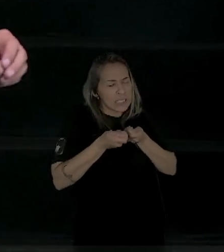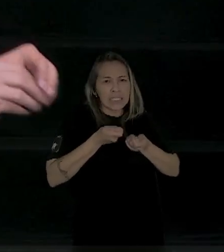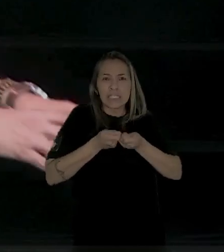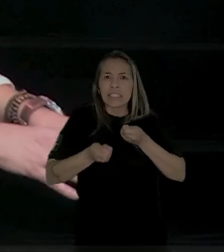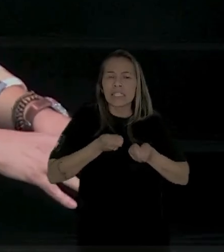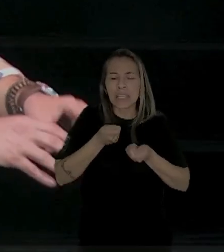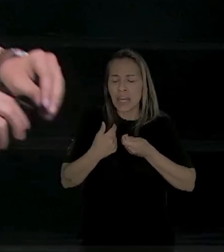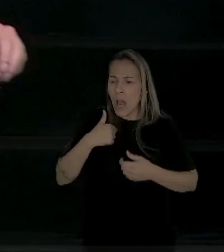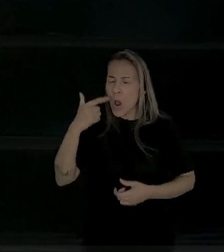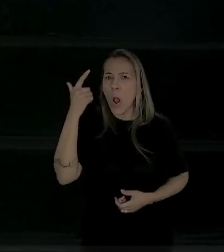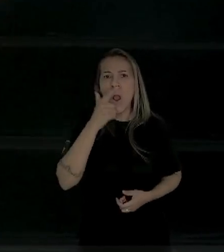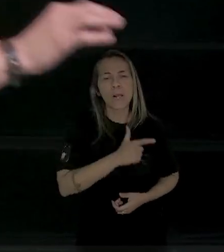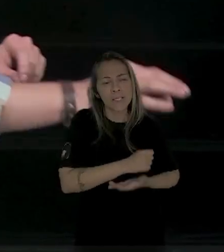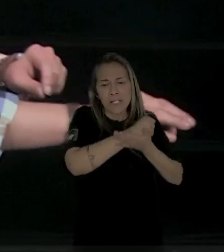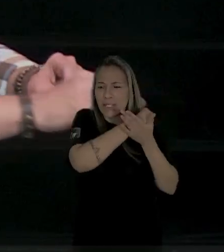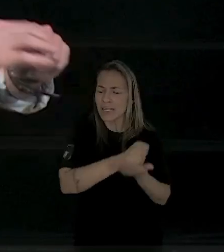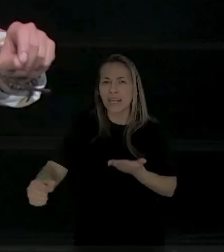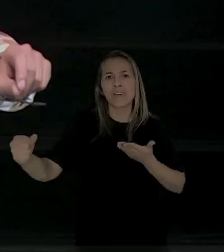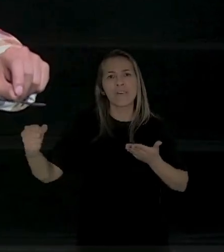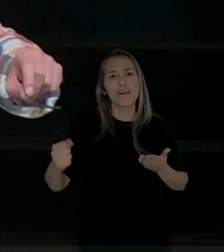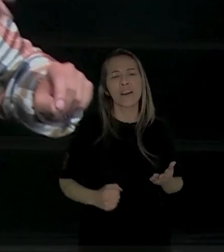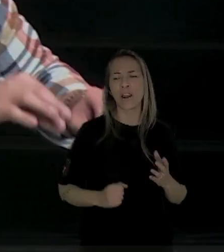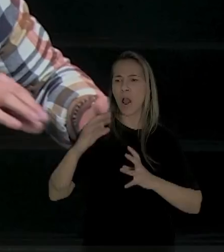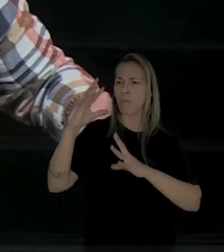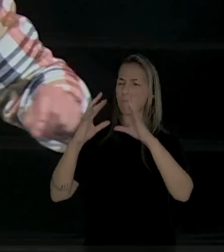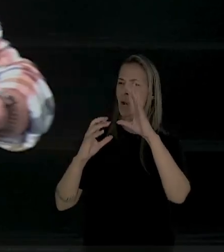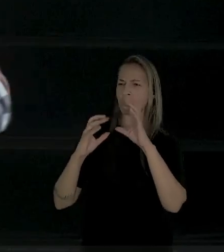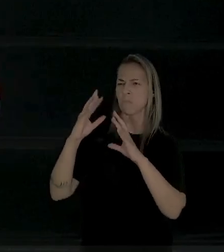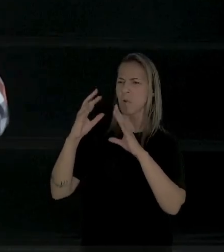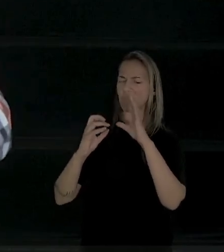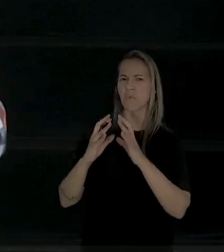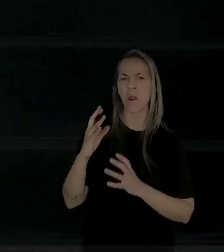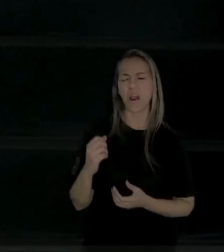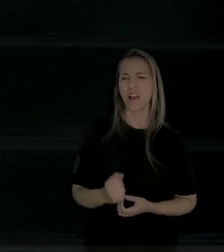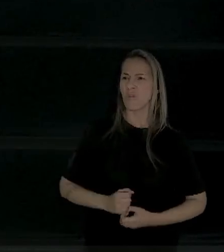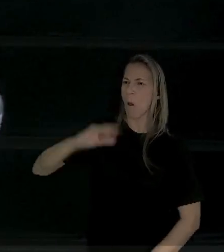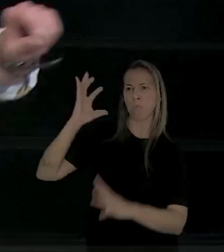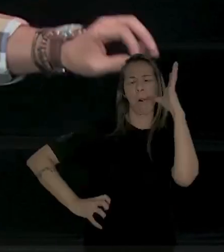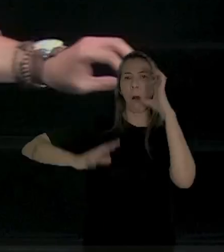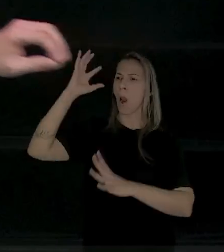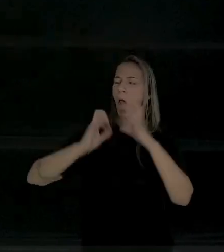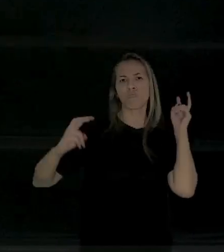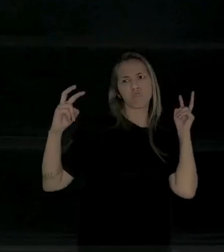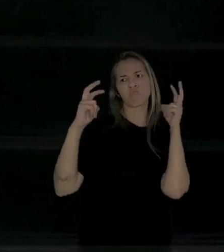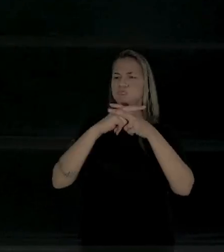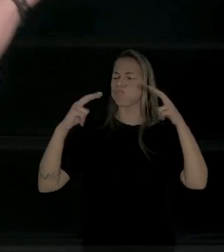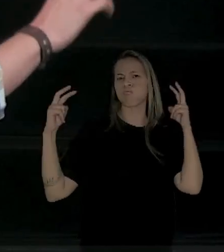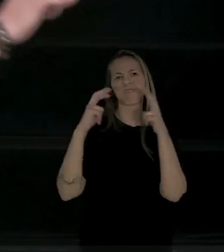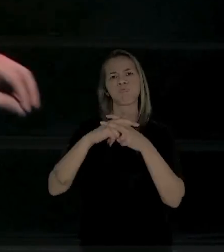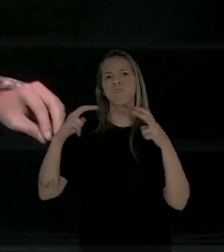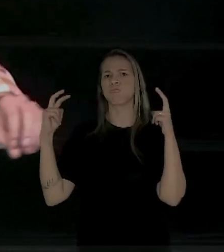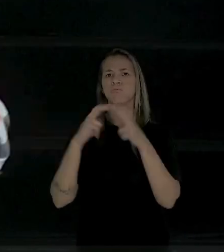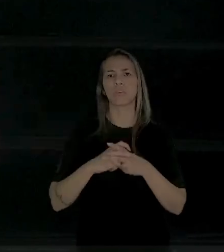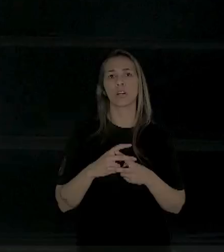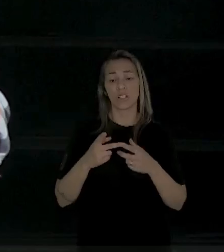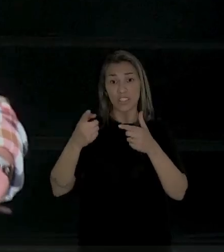pequenas, tão pequenininhas. Era uma pequena discussão, era uma pequena dívida, era um pequeno problema, era um pequeno conflito, era uma